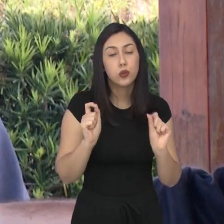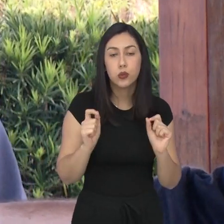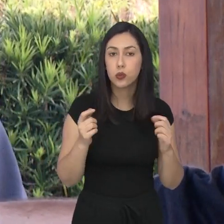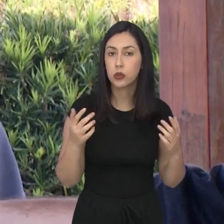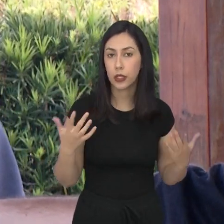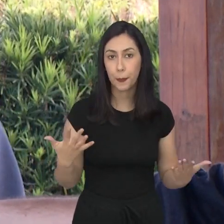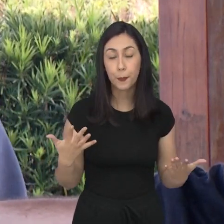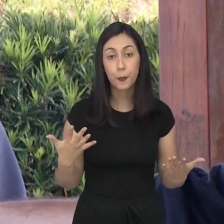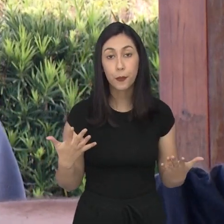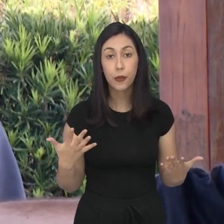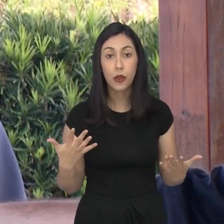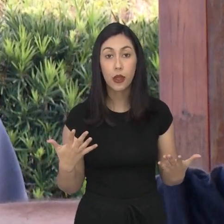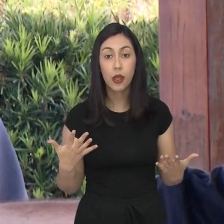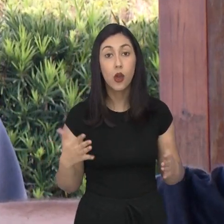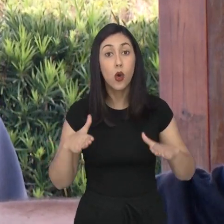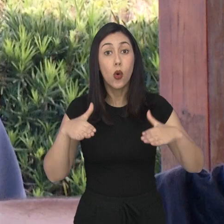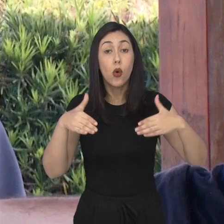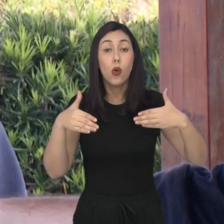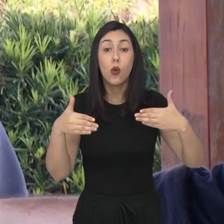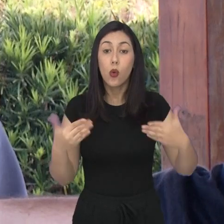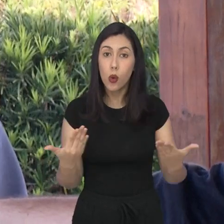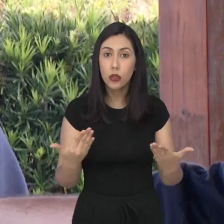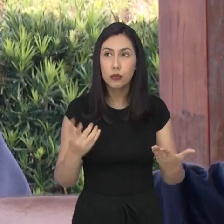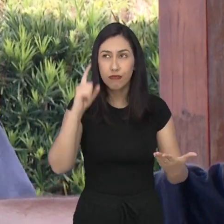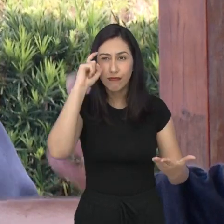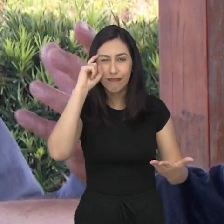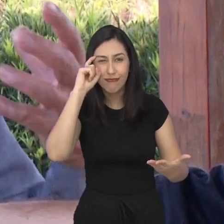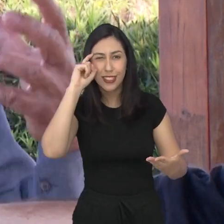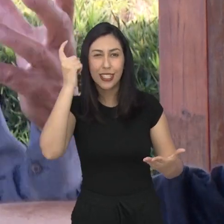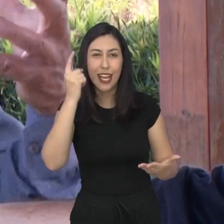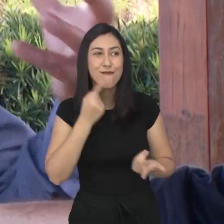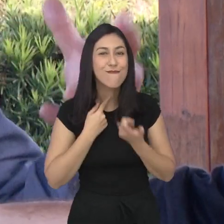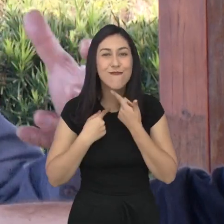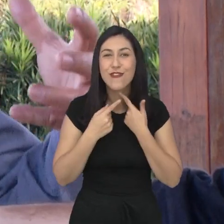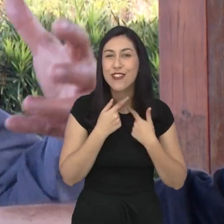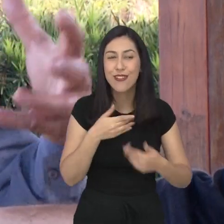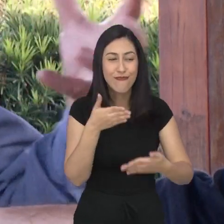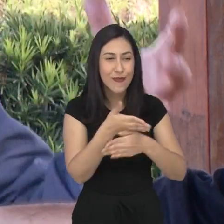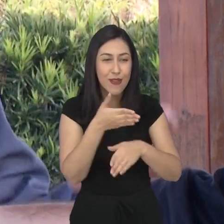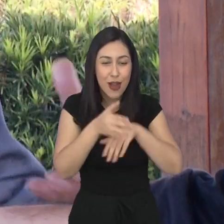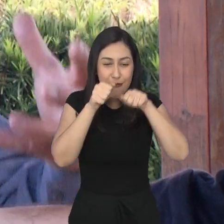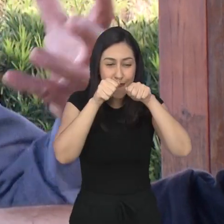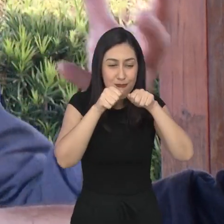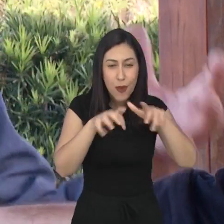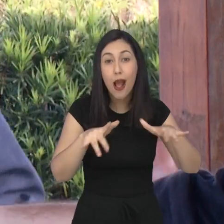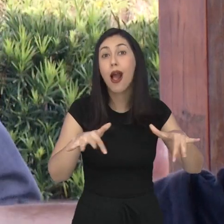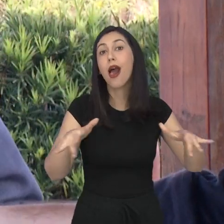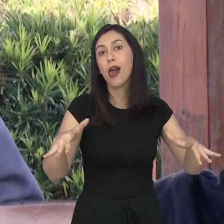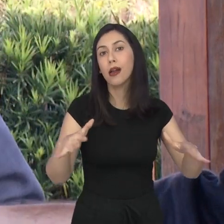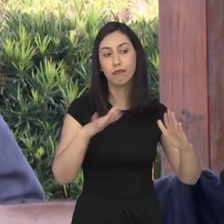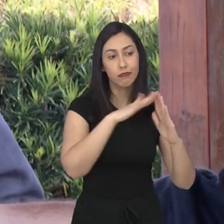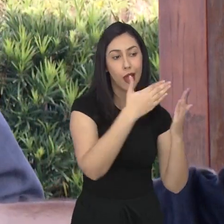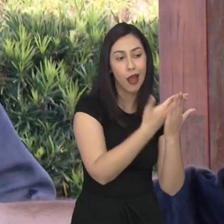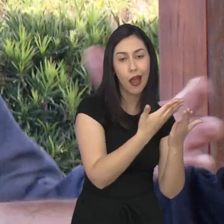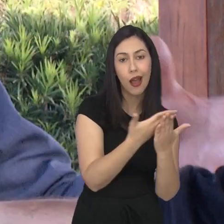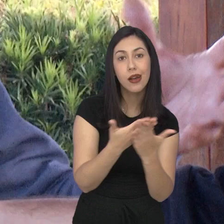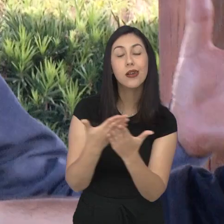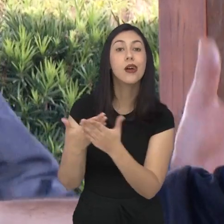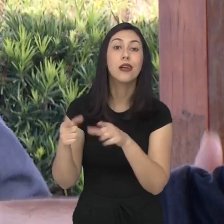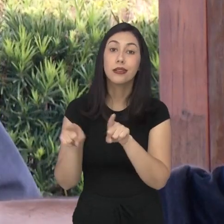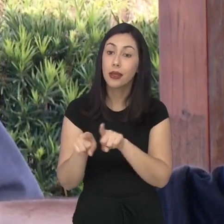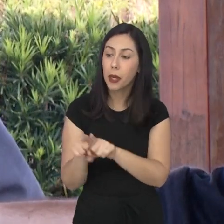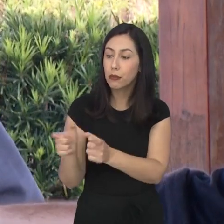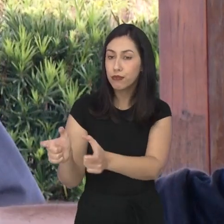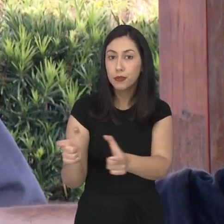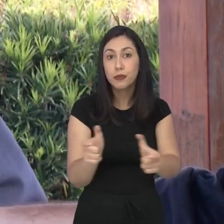pode acontecer com isso, né? A hora que proliferar essa ideia, essa vontade, essa participação, várias